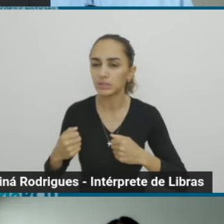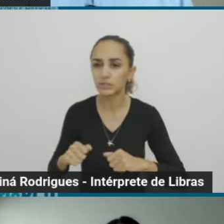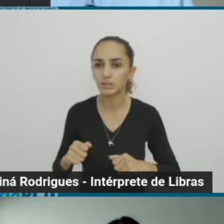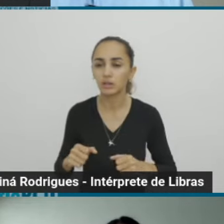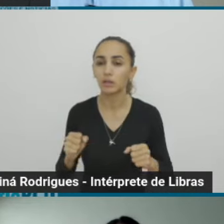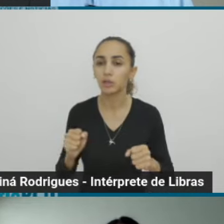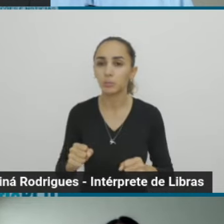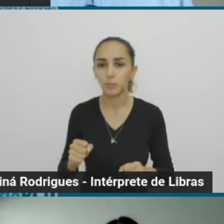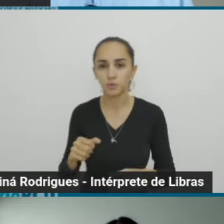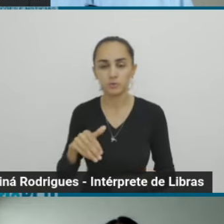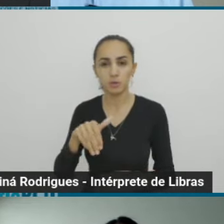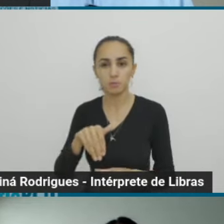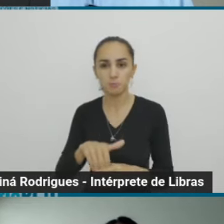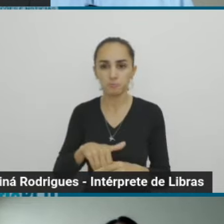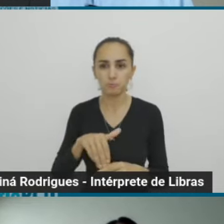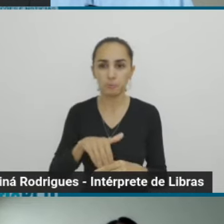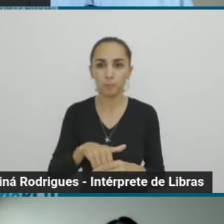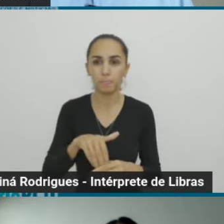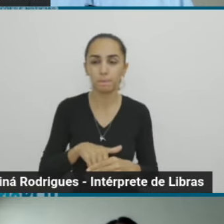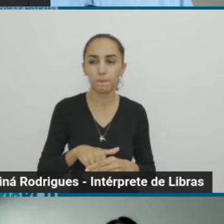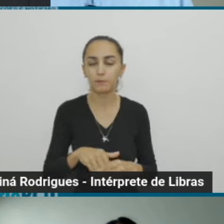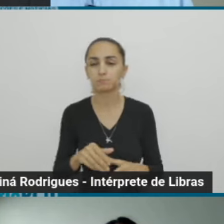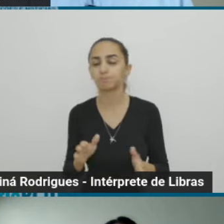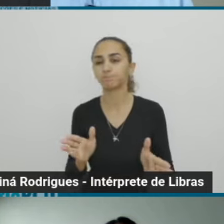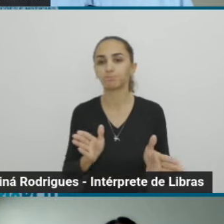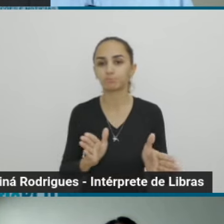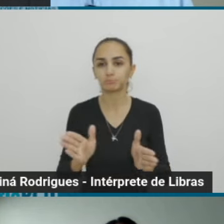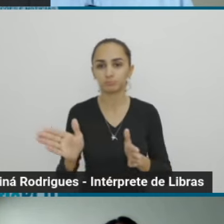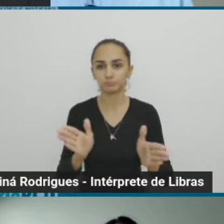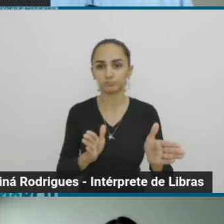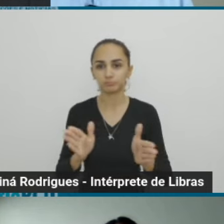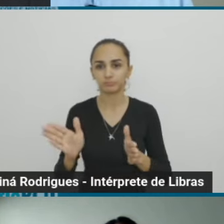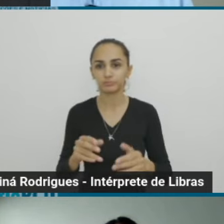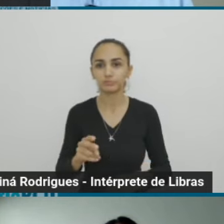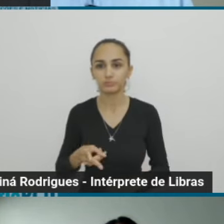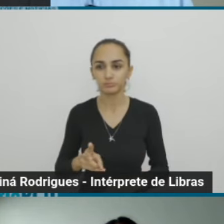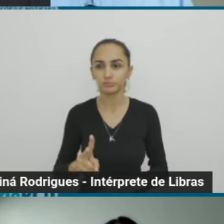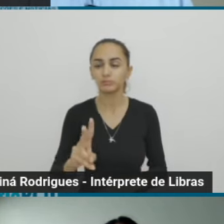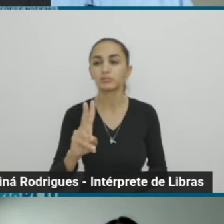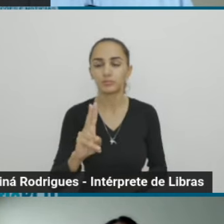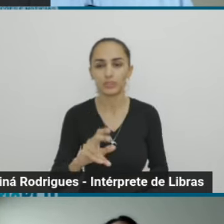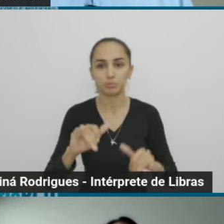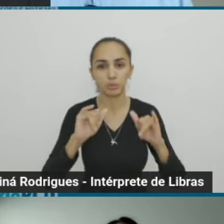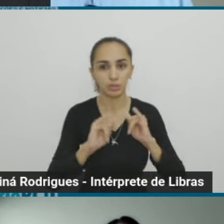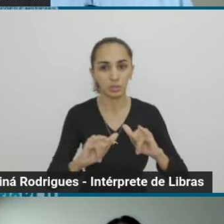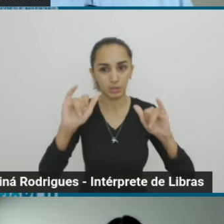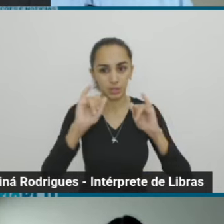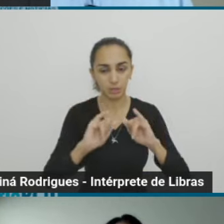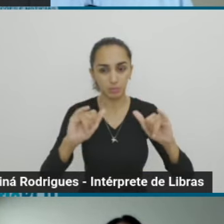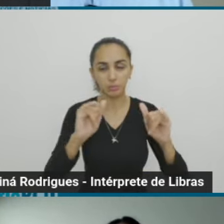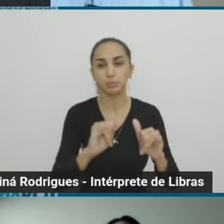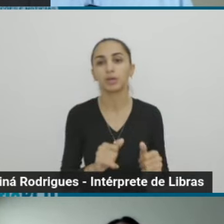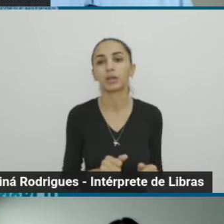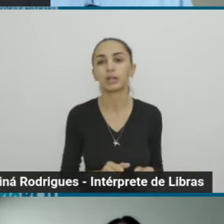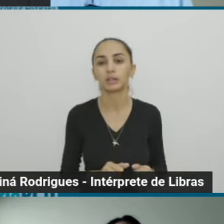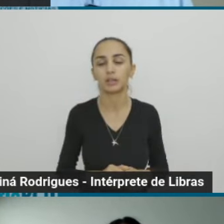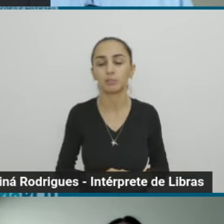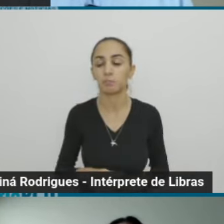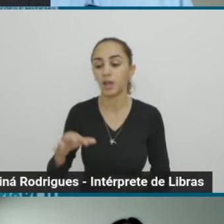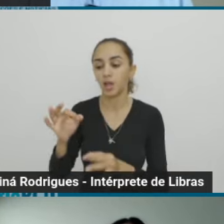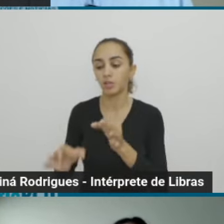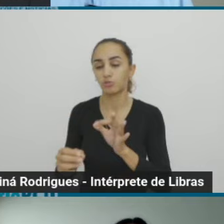votar com a mais absoluta acessibilidade. Sempre em sua propaganda eleitoral, a justiça eleitoral enfatiza isso.